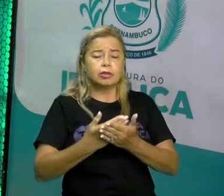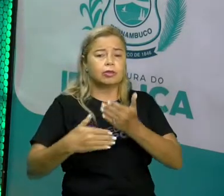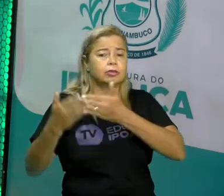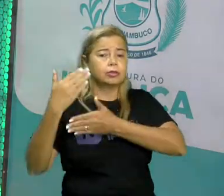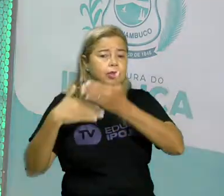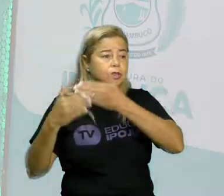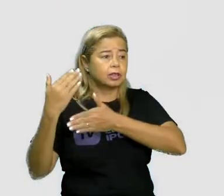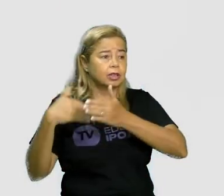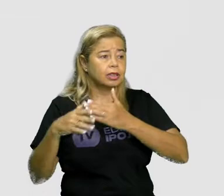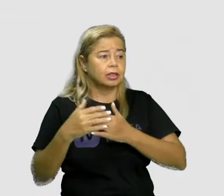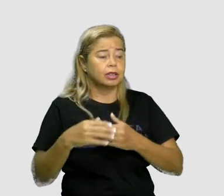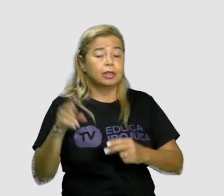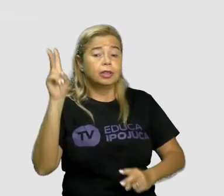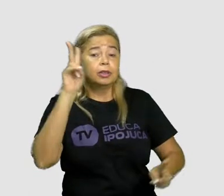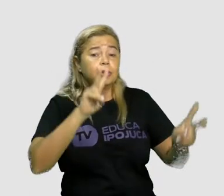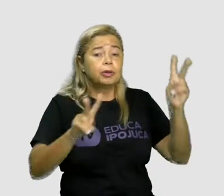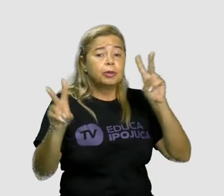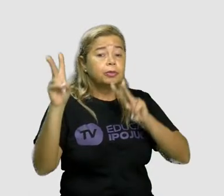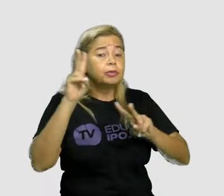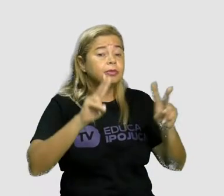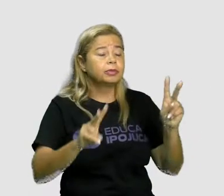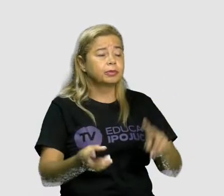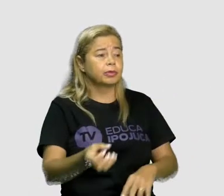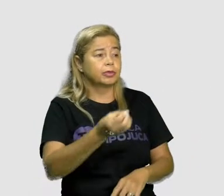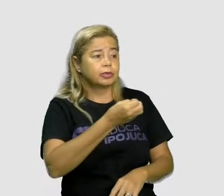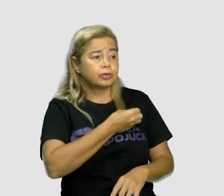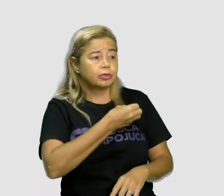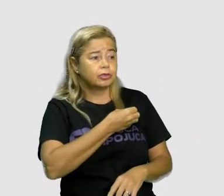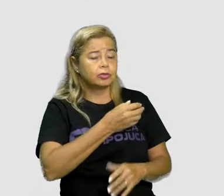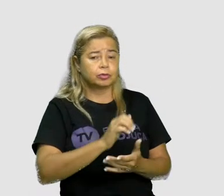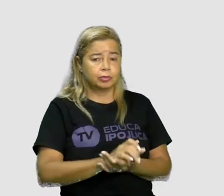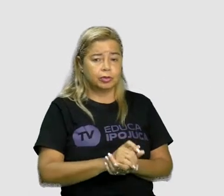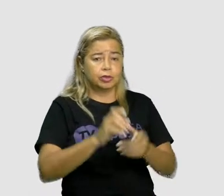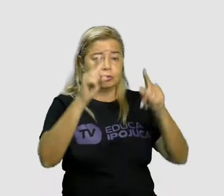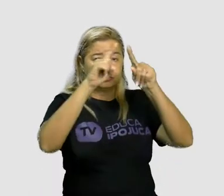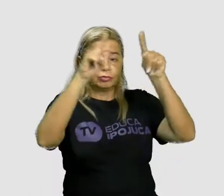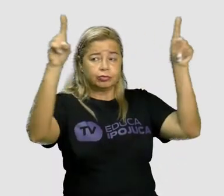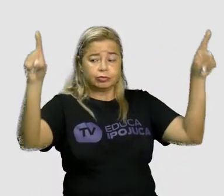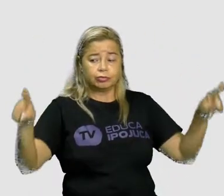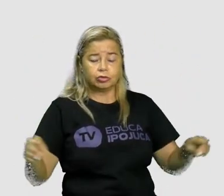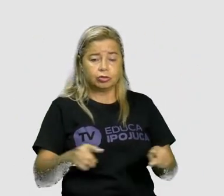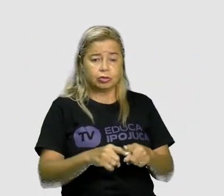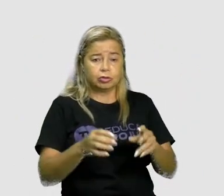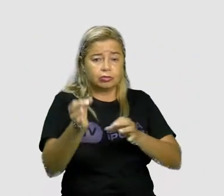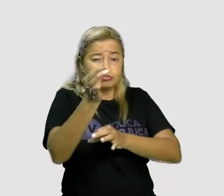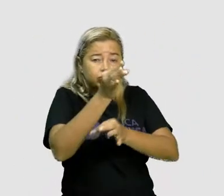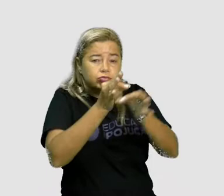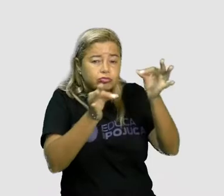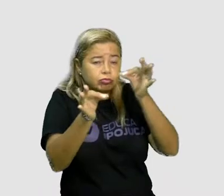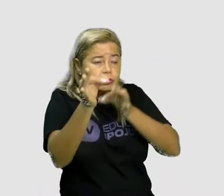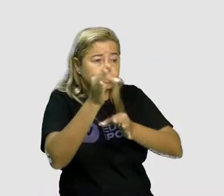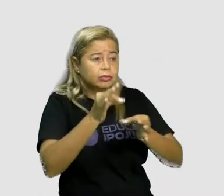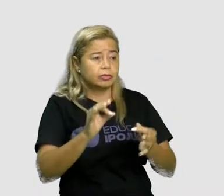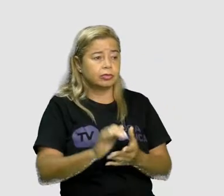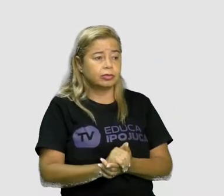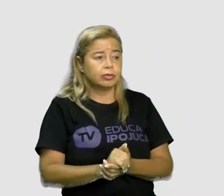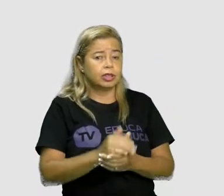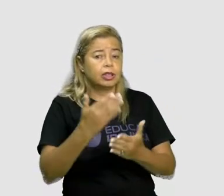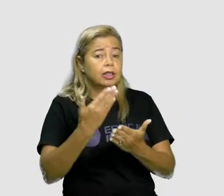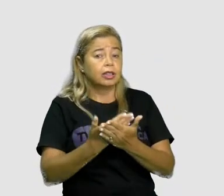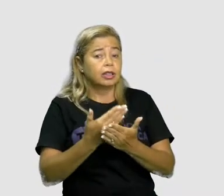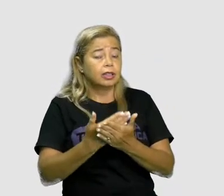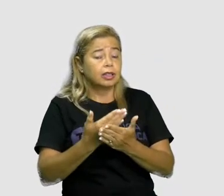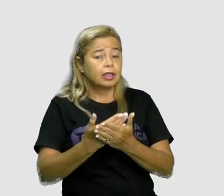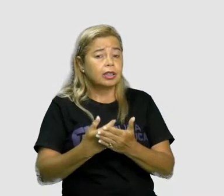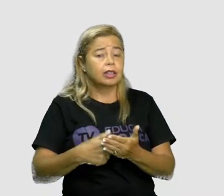aqui, observe os números no quadro de ordem. A gente viu na aula passada que a gente